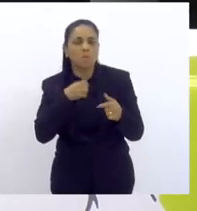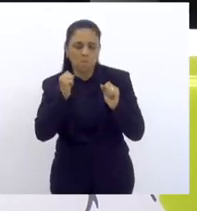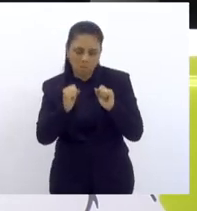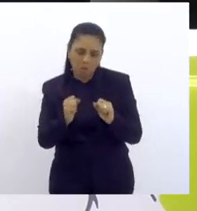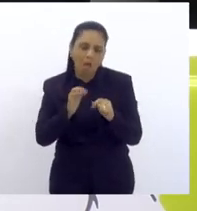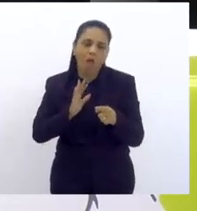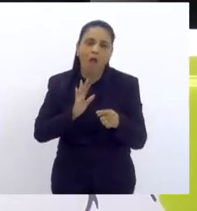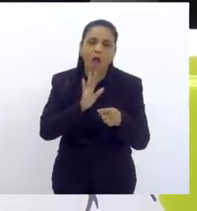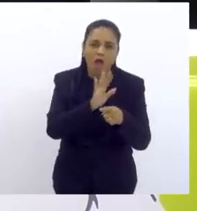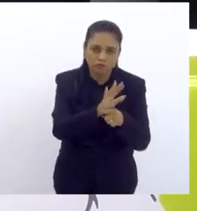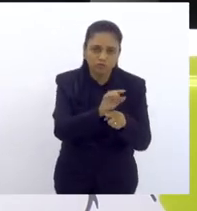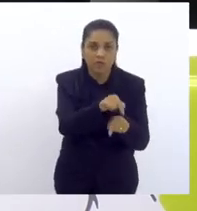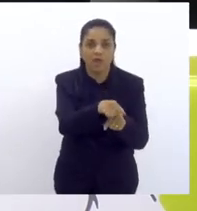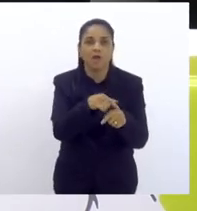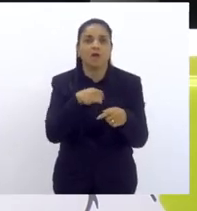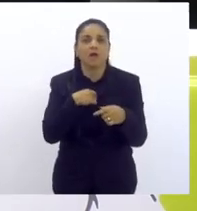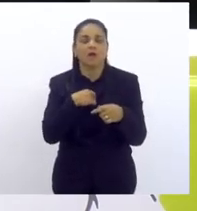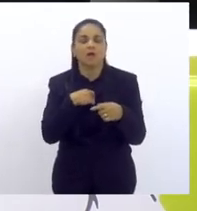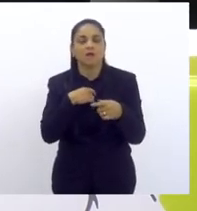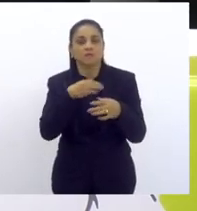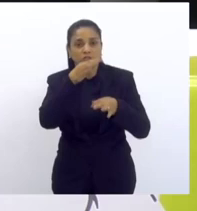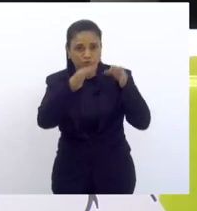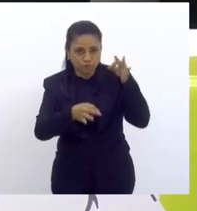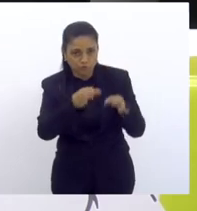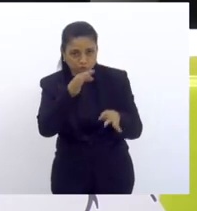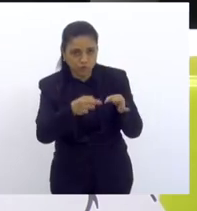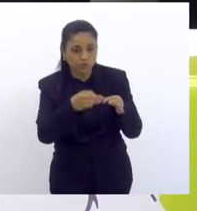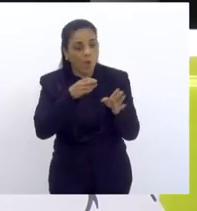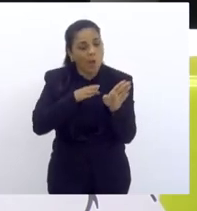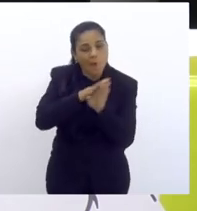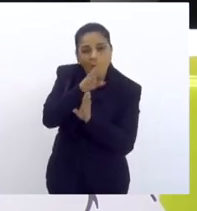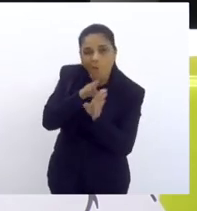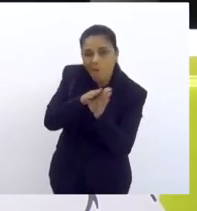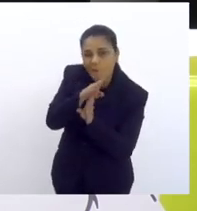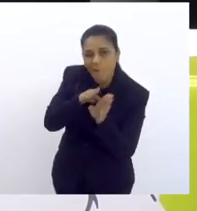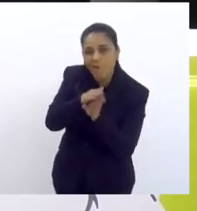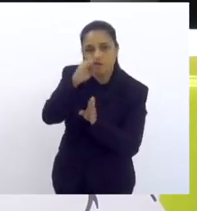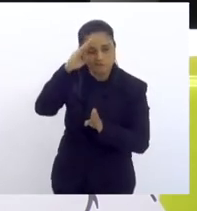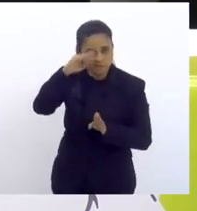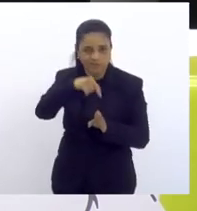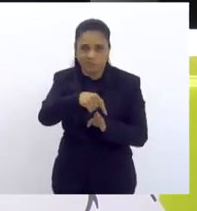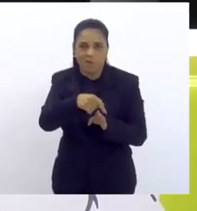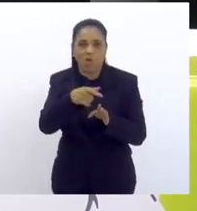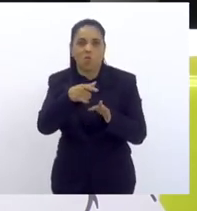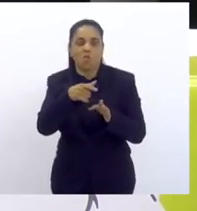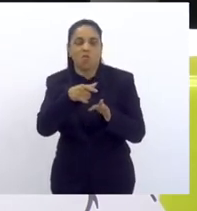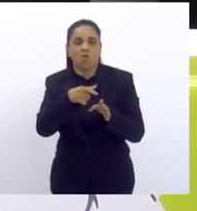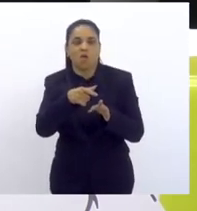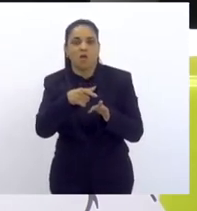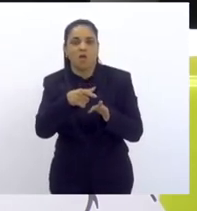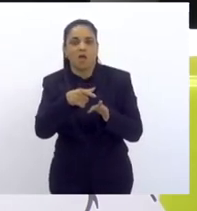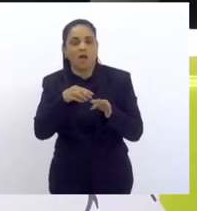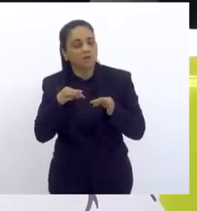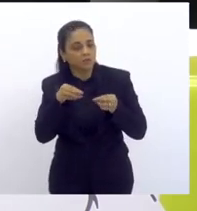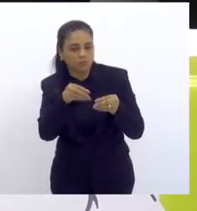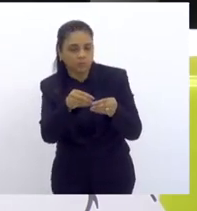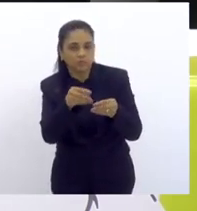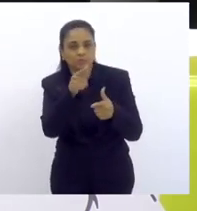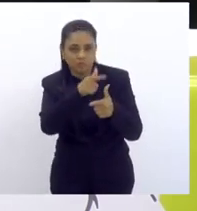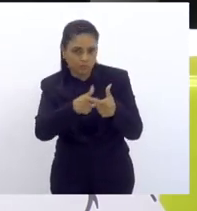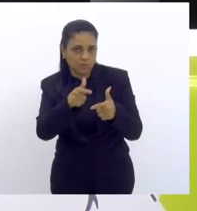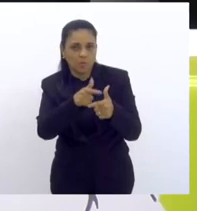maior da Justiça tem uma orientação mais tranquila com relação a todas essas